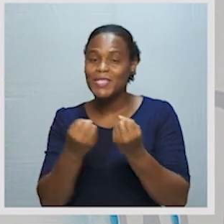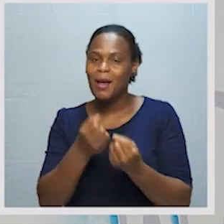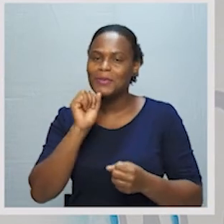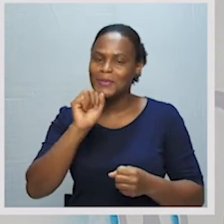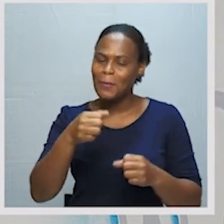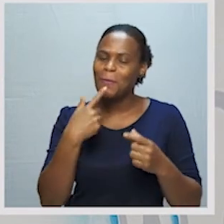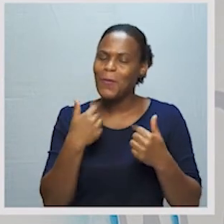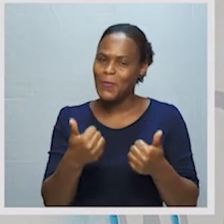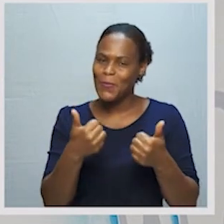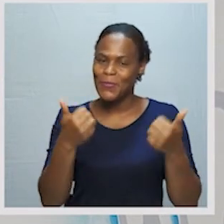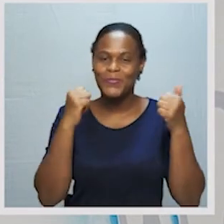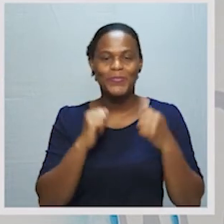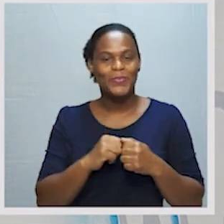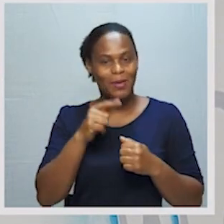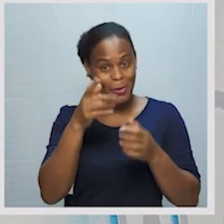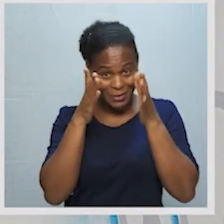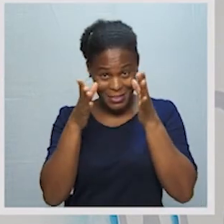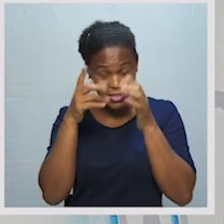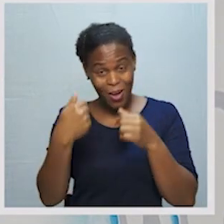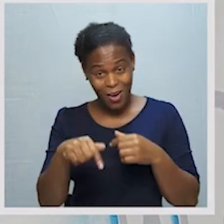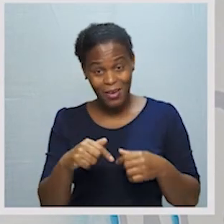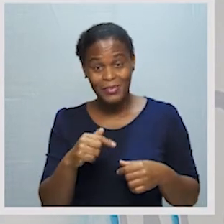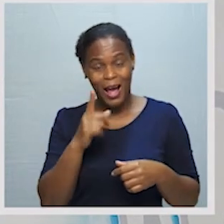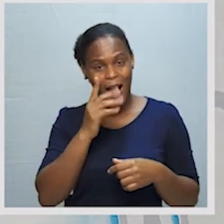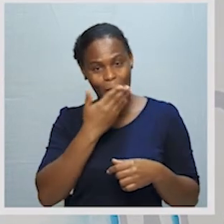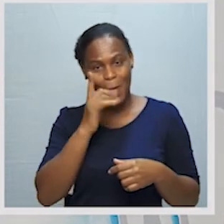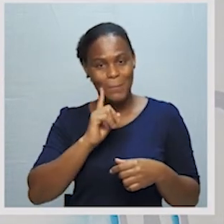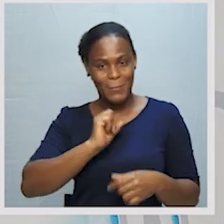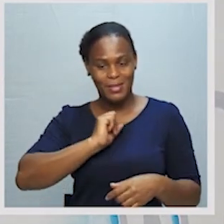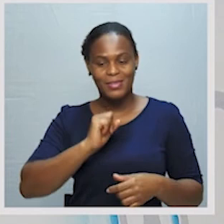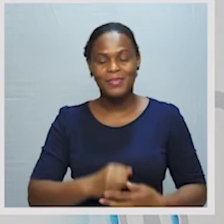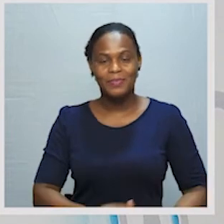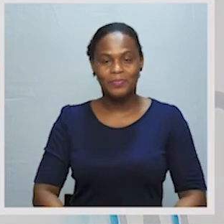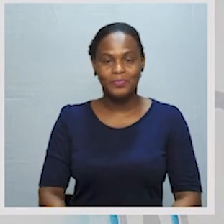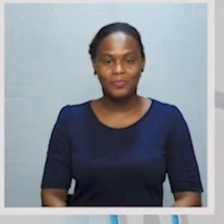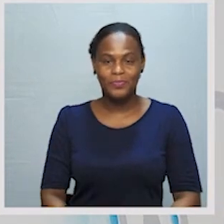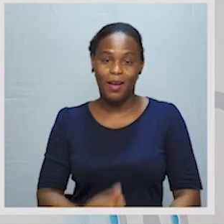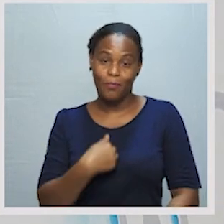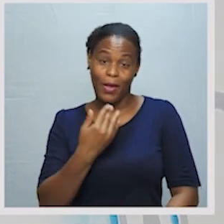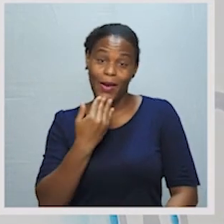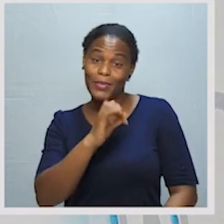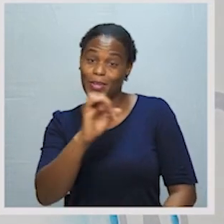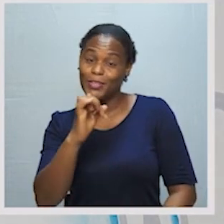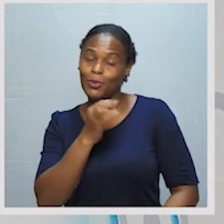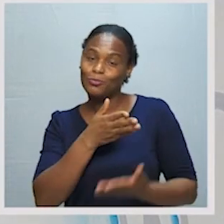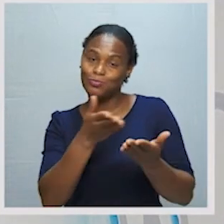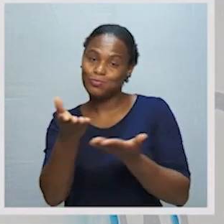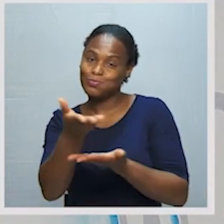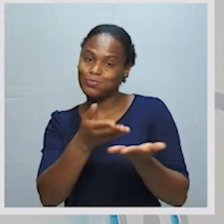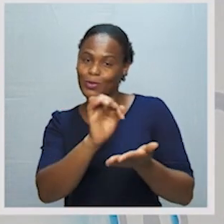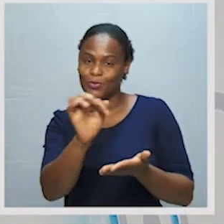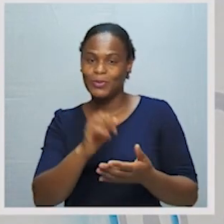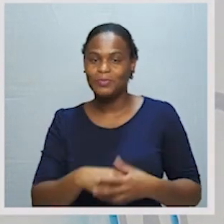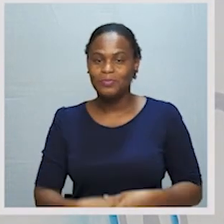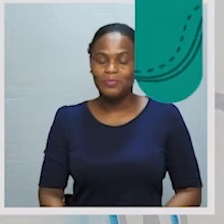social. Muito bem! Vocês prestaram atenção na minha aula. Agradeço a vossa